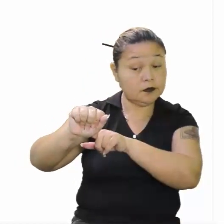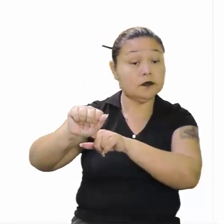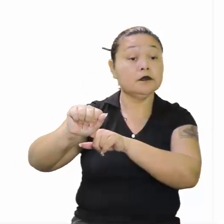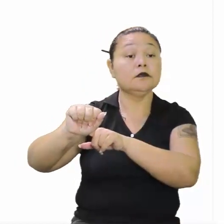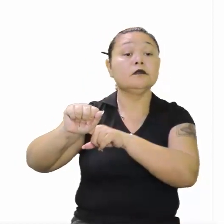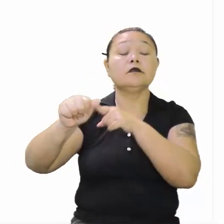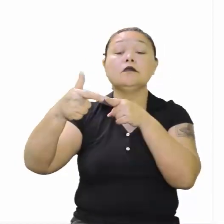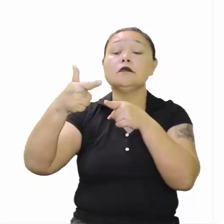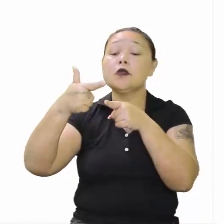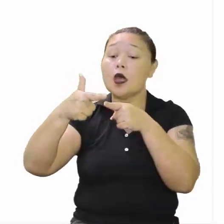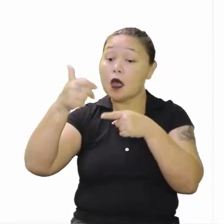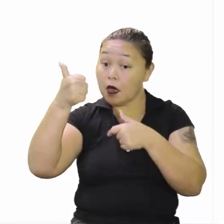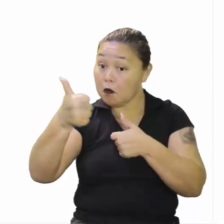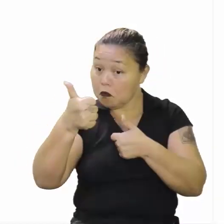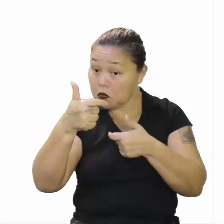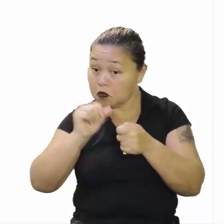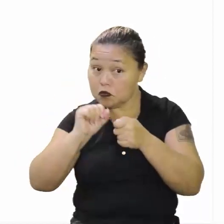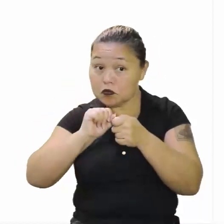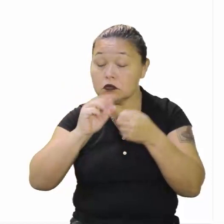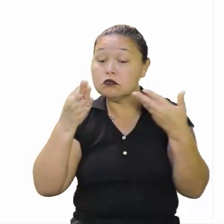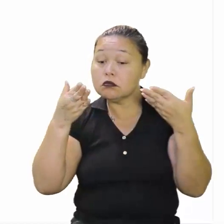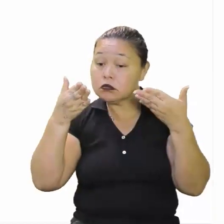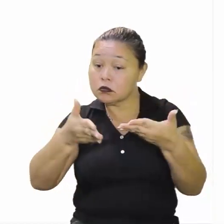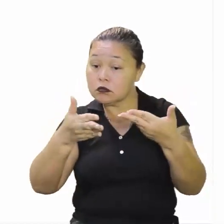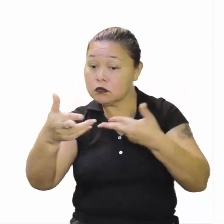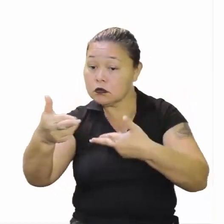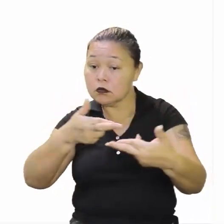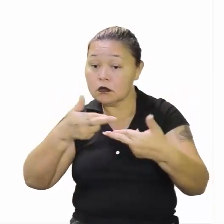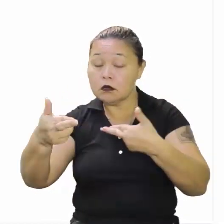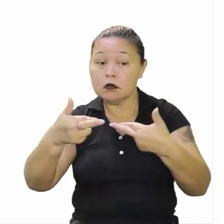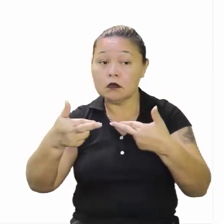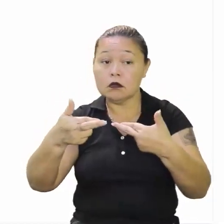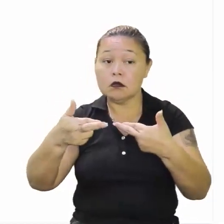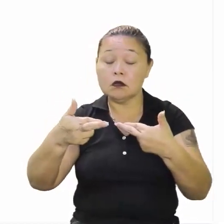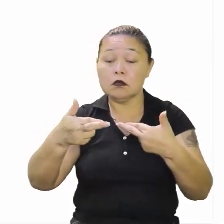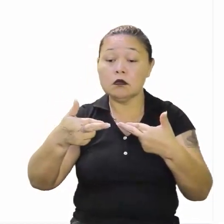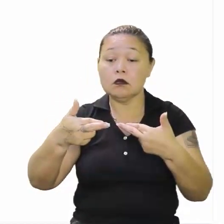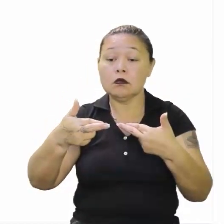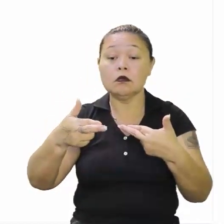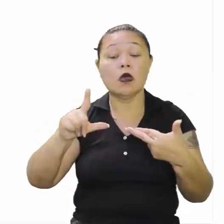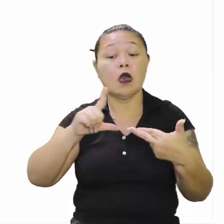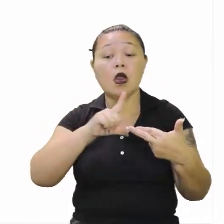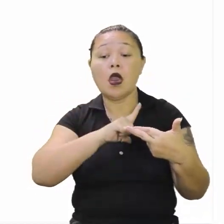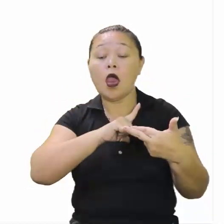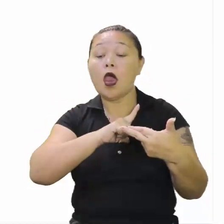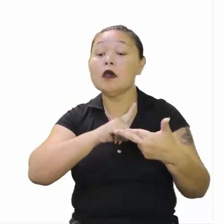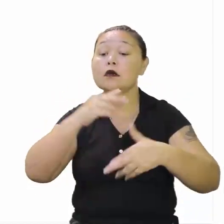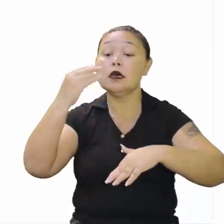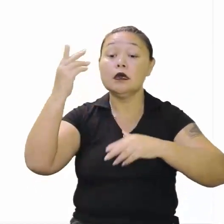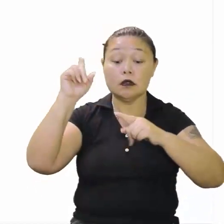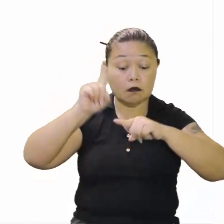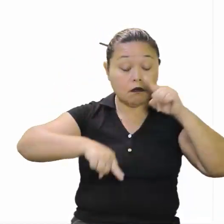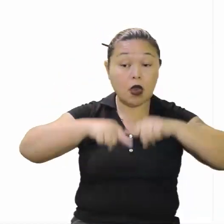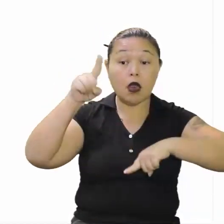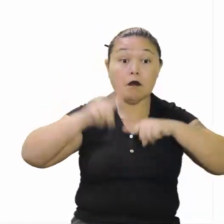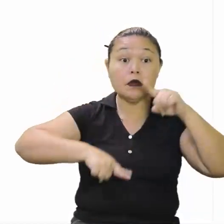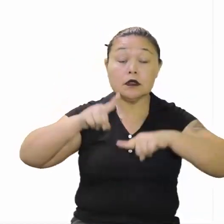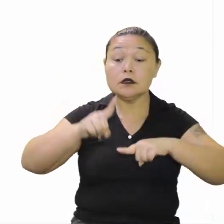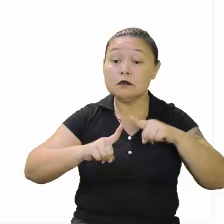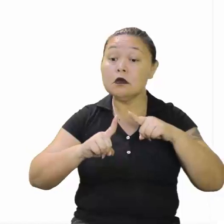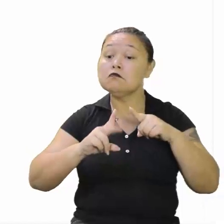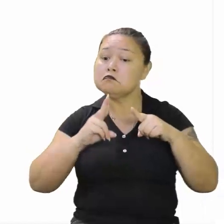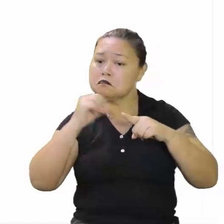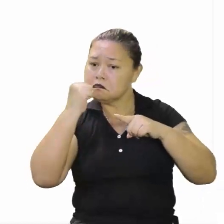impactos positivos estão diretamente relacionados com aquilo que tem materiais resistentes à corrosão.